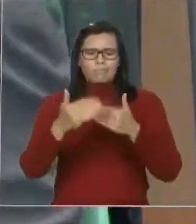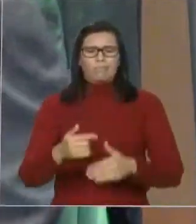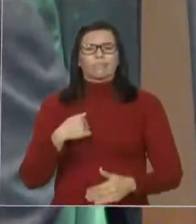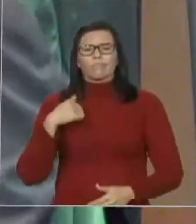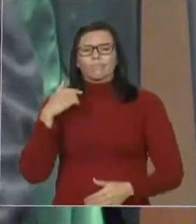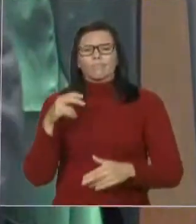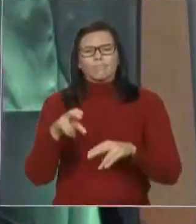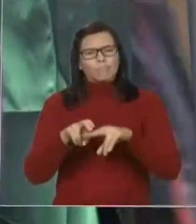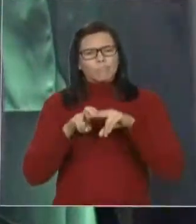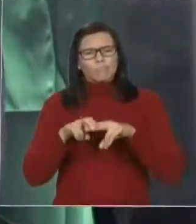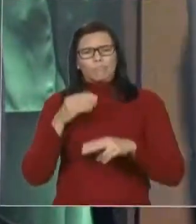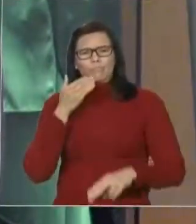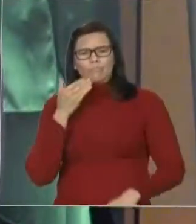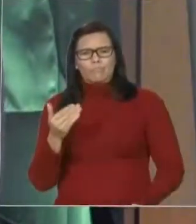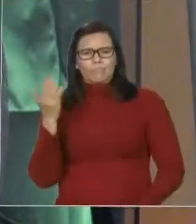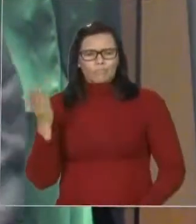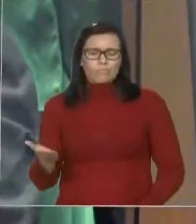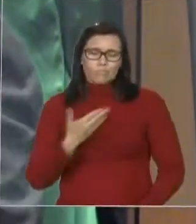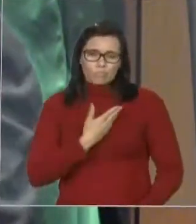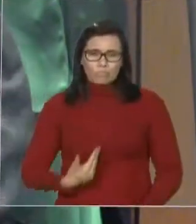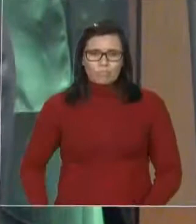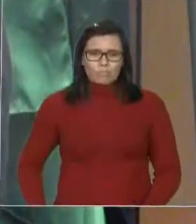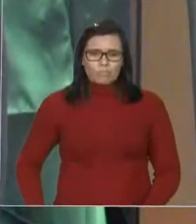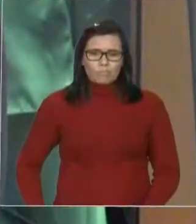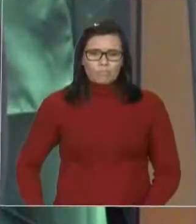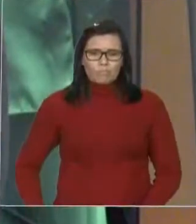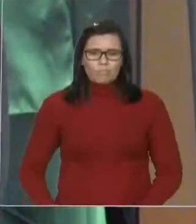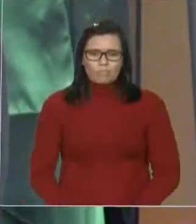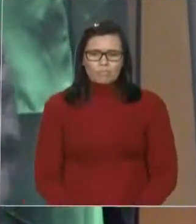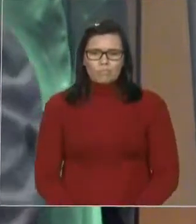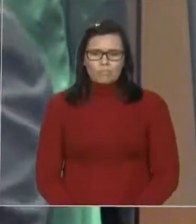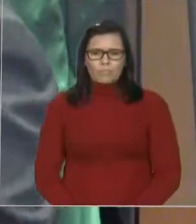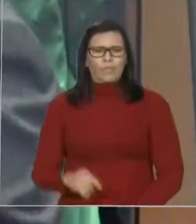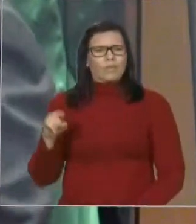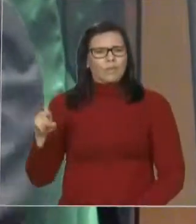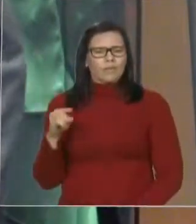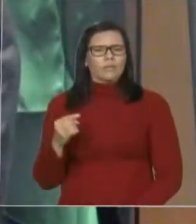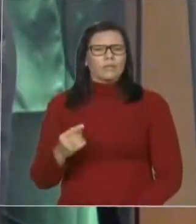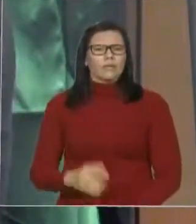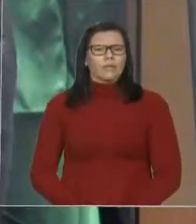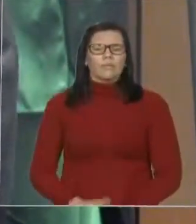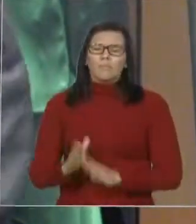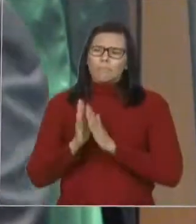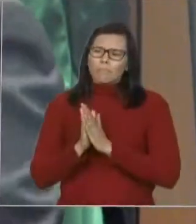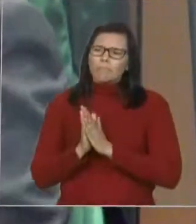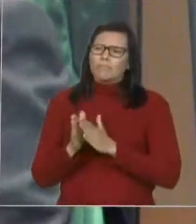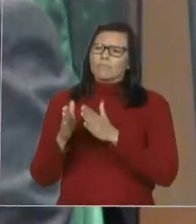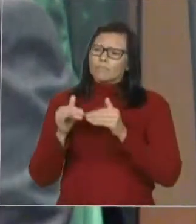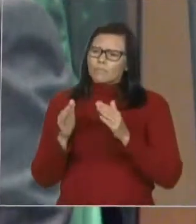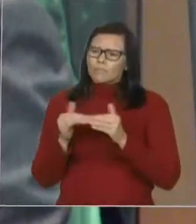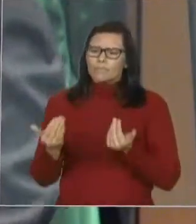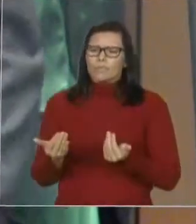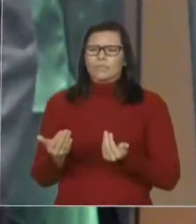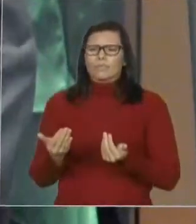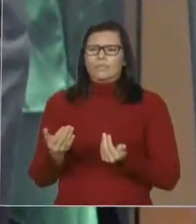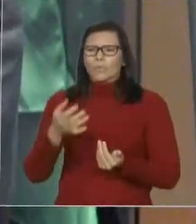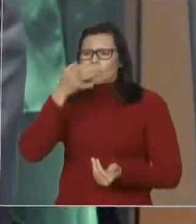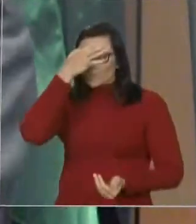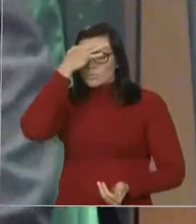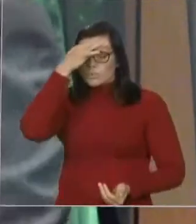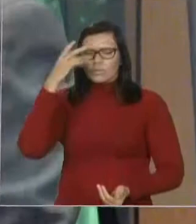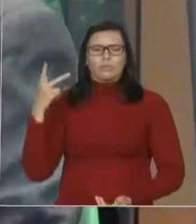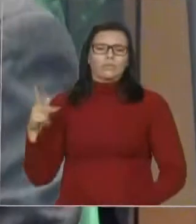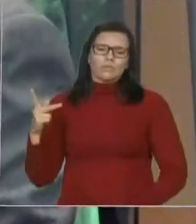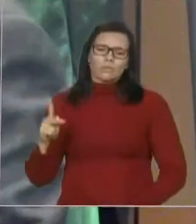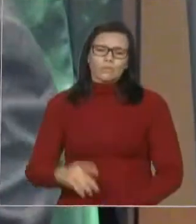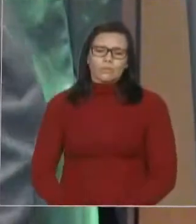Estado a sua benevolência, a sua complacência e o seu bom senso, para que não